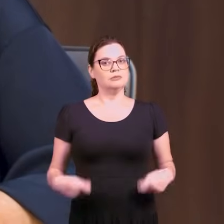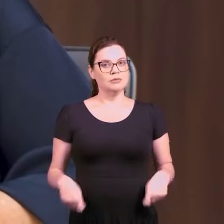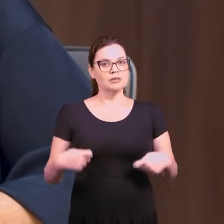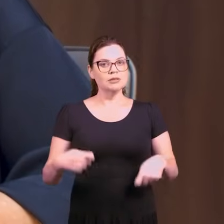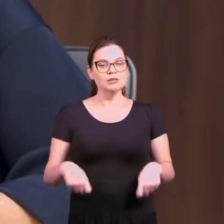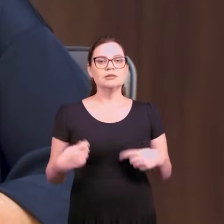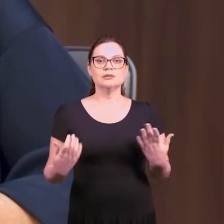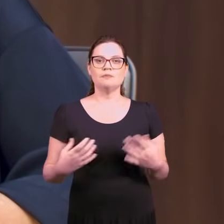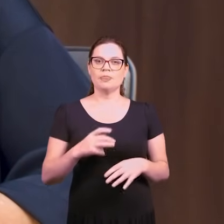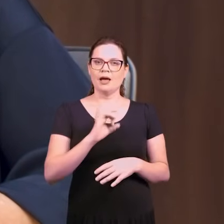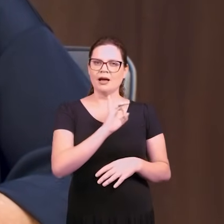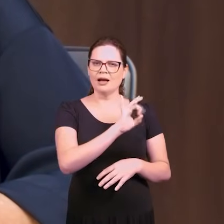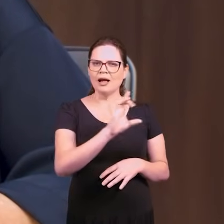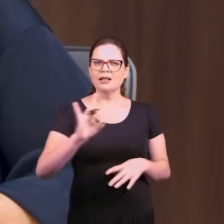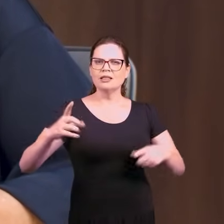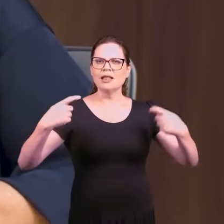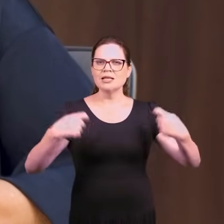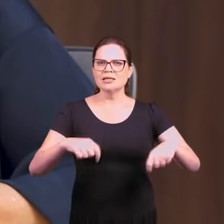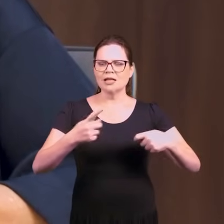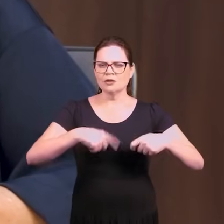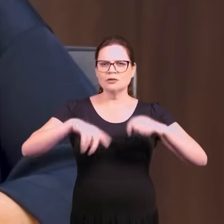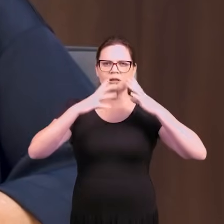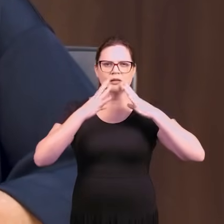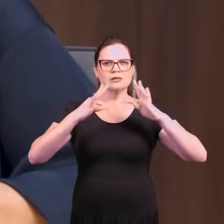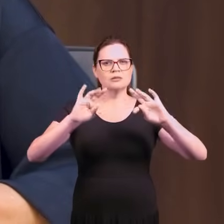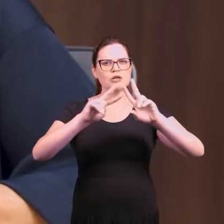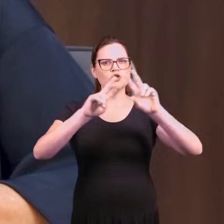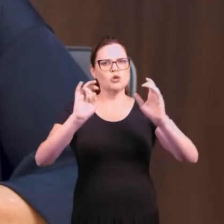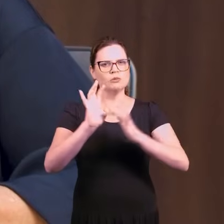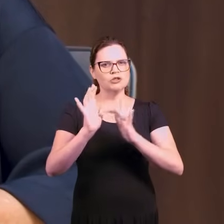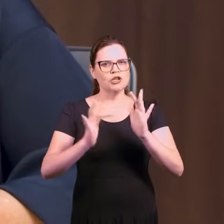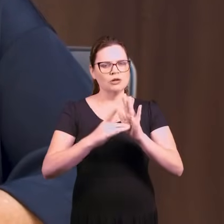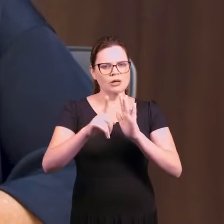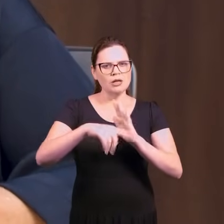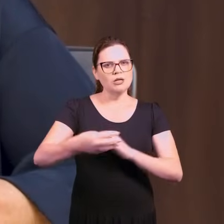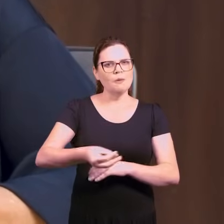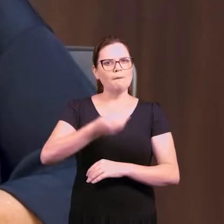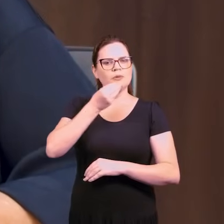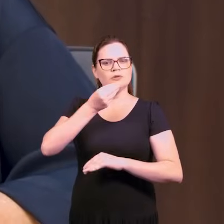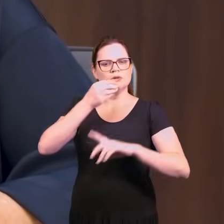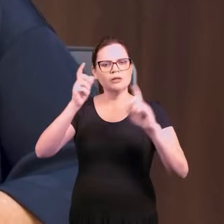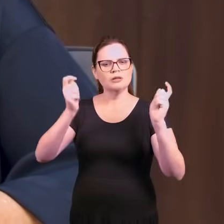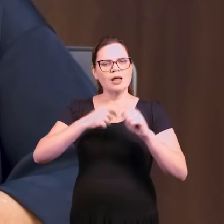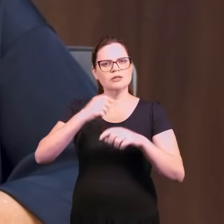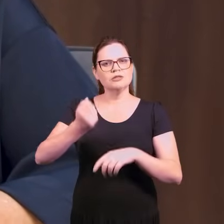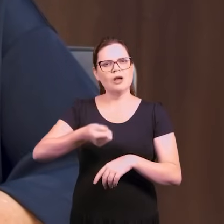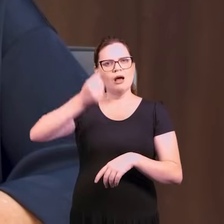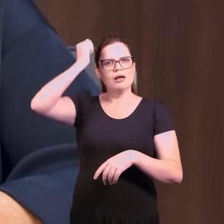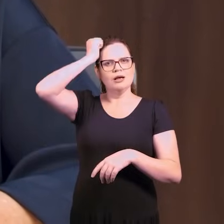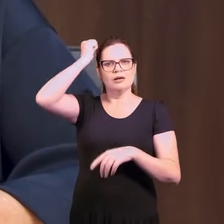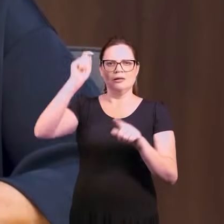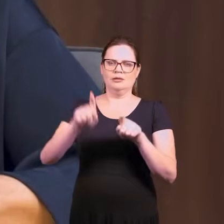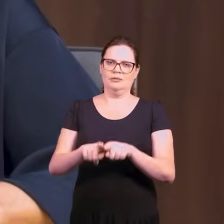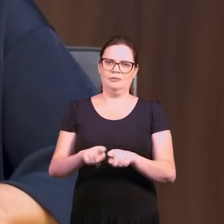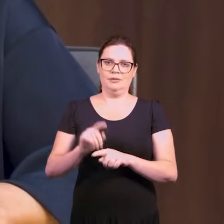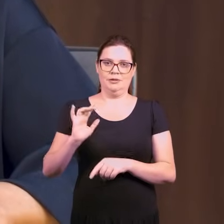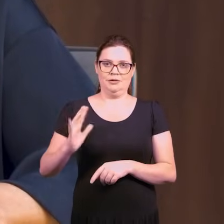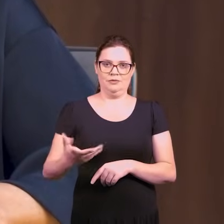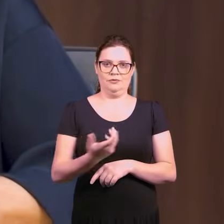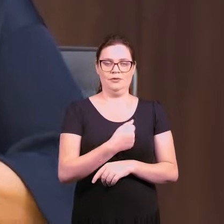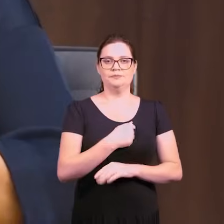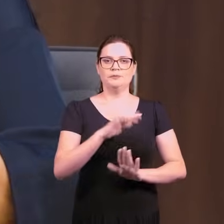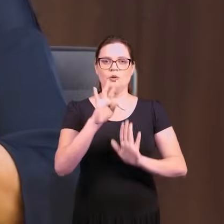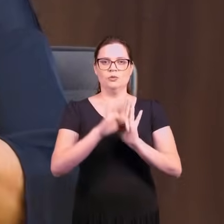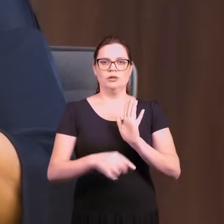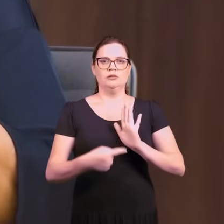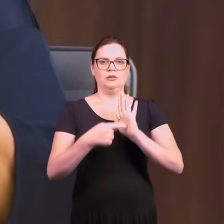levando os necessitados a Jesus para que possam ter uma oportunidade de arrependimento e salvação. O texto